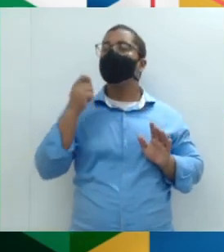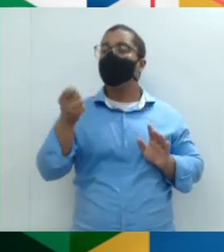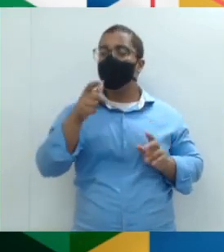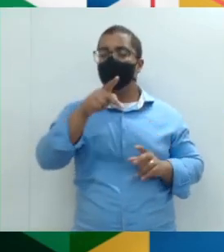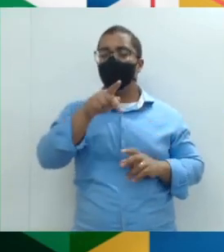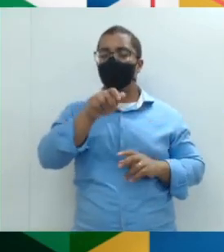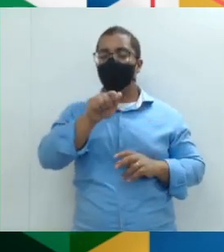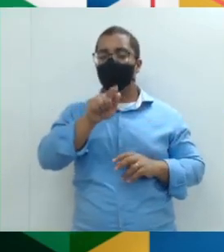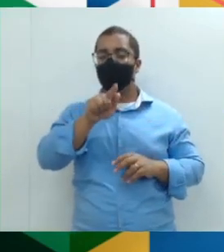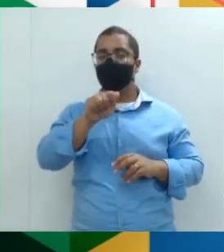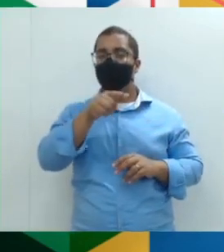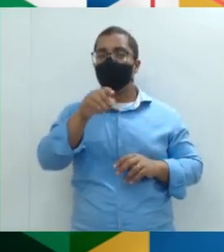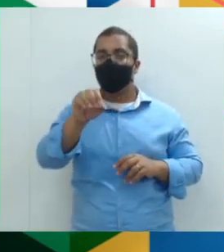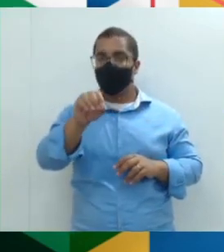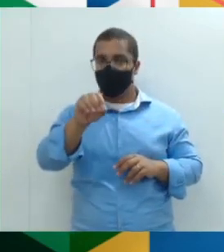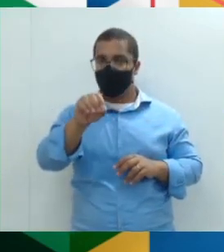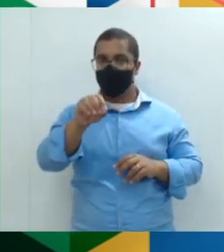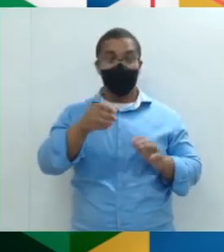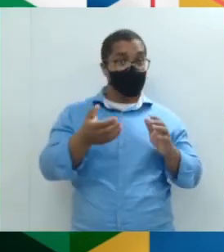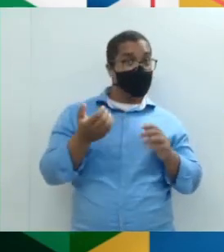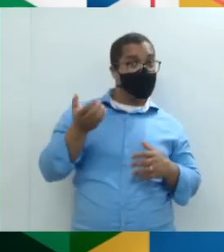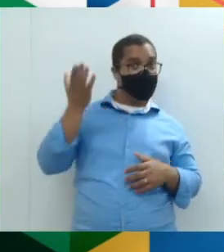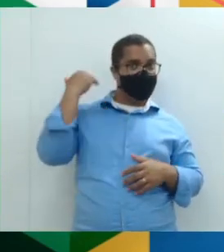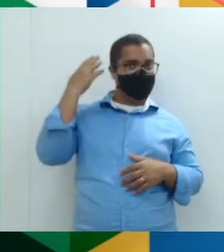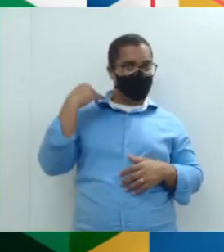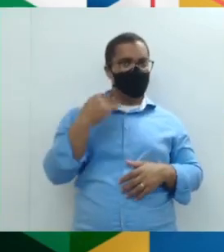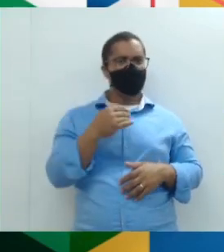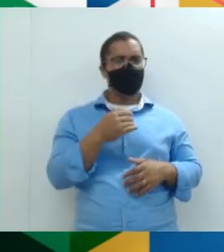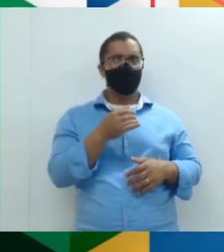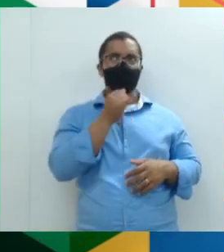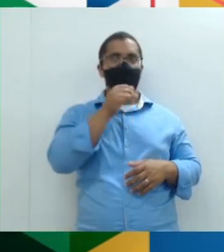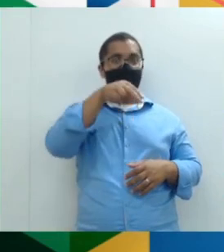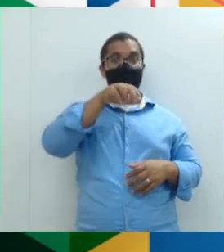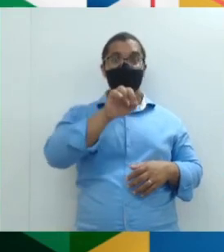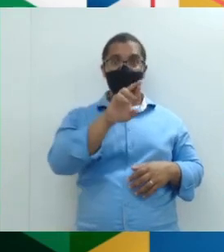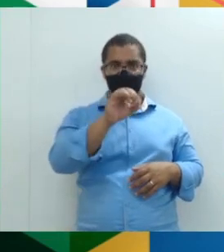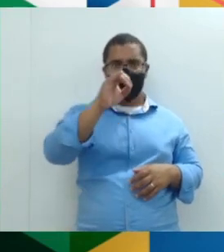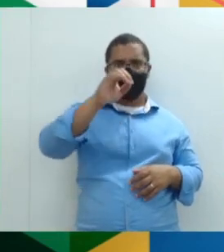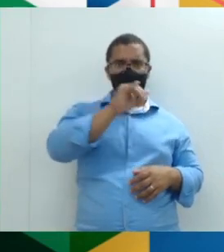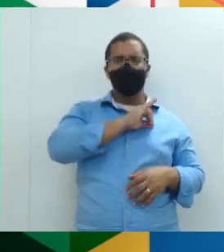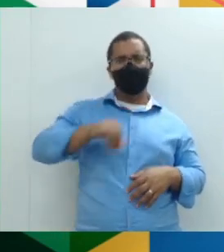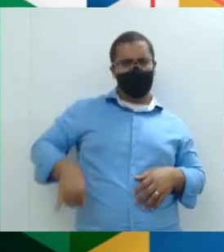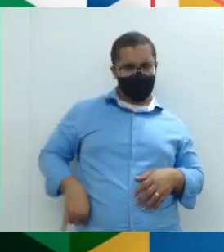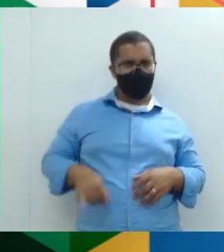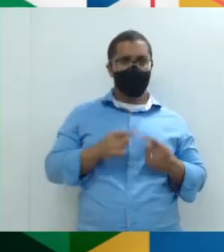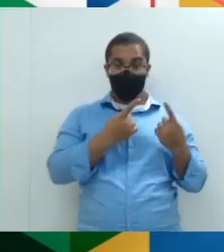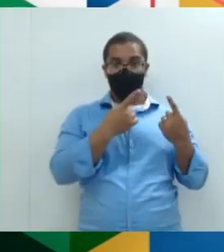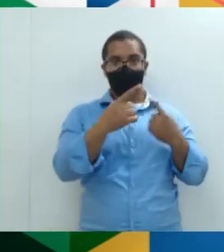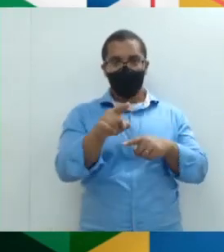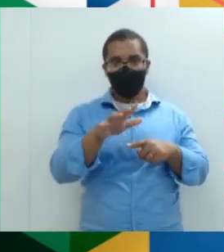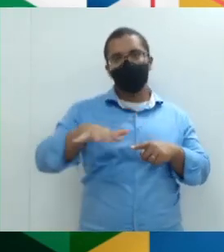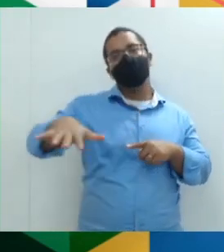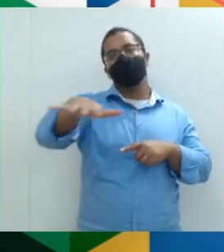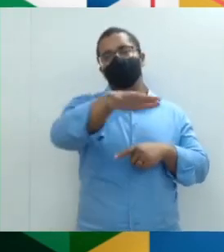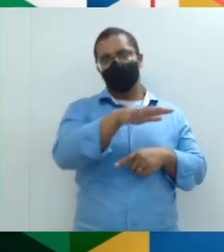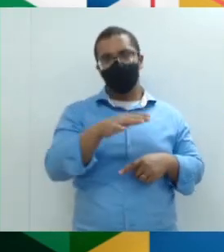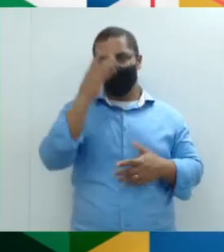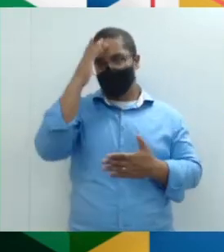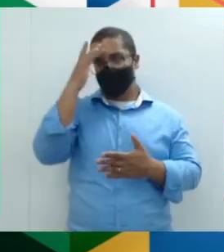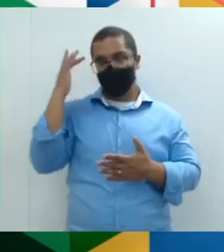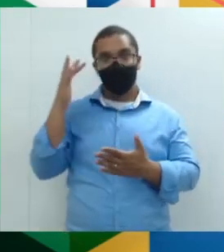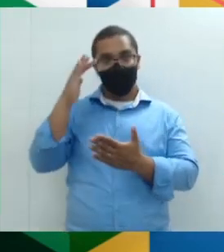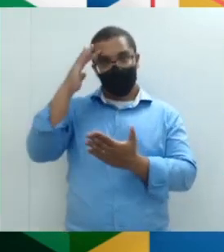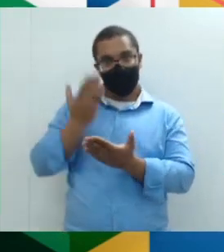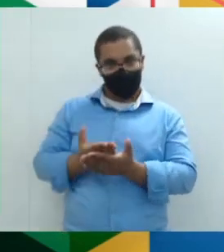a Igreja Católica sofria perseguição com outros imperadores como Nero, por exemplo, que perseguiam os cristãos e isso era um fato,